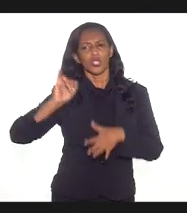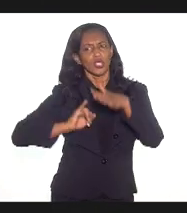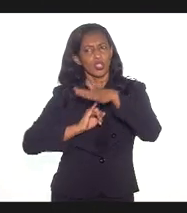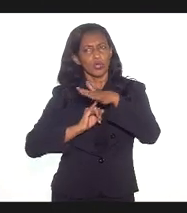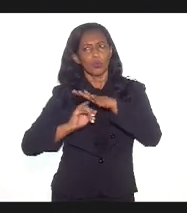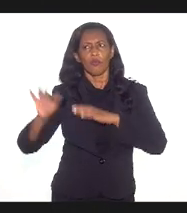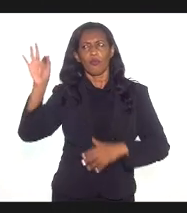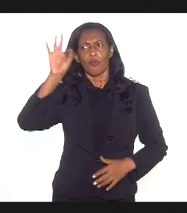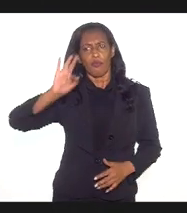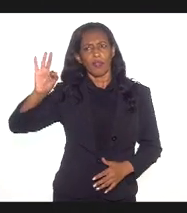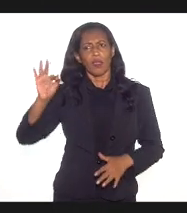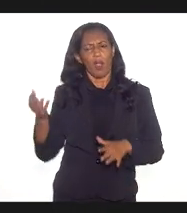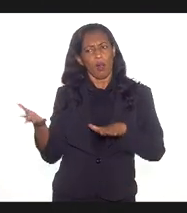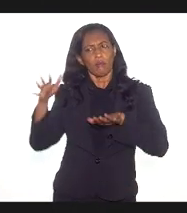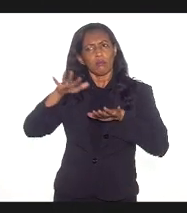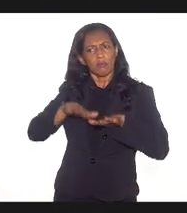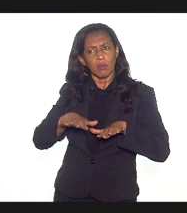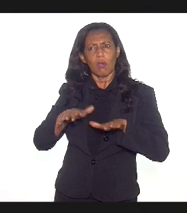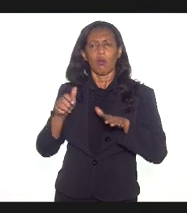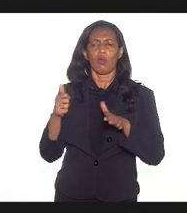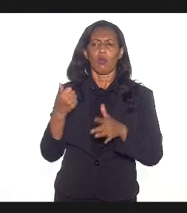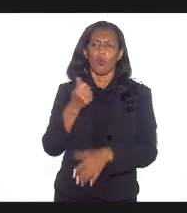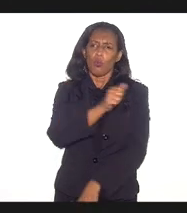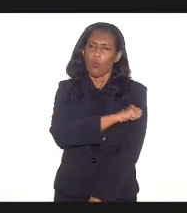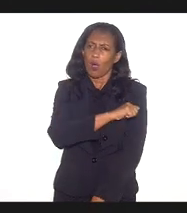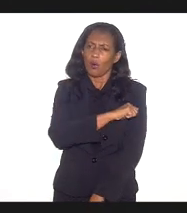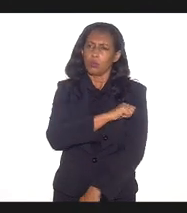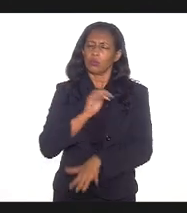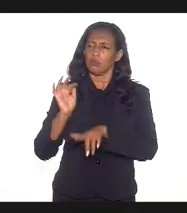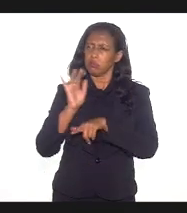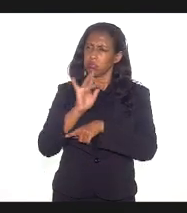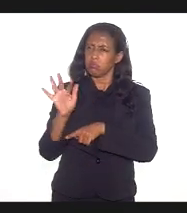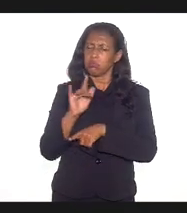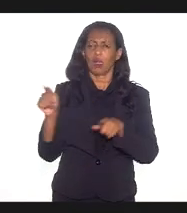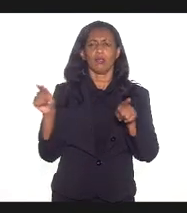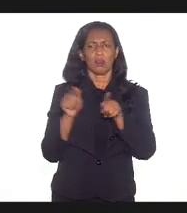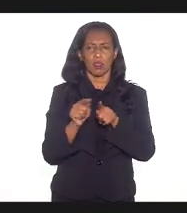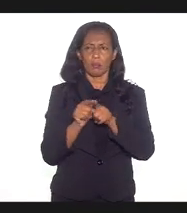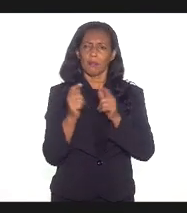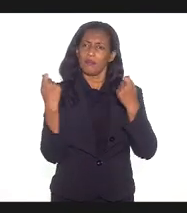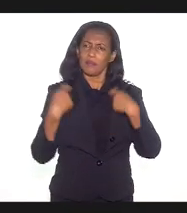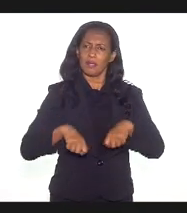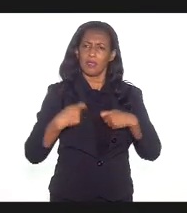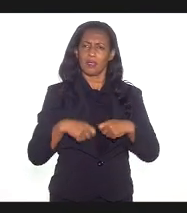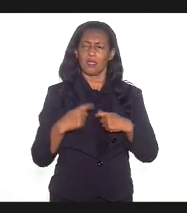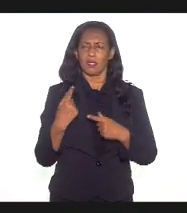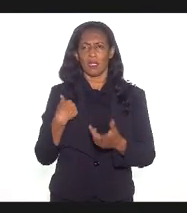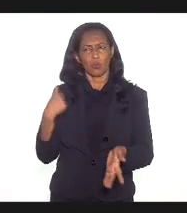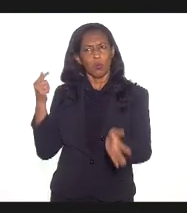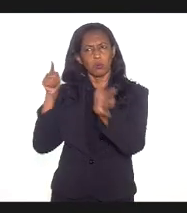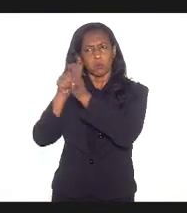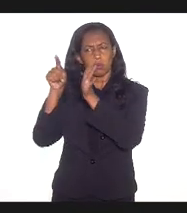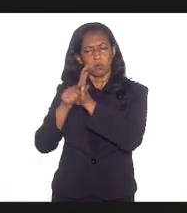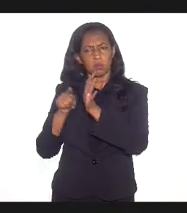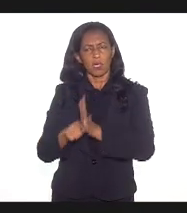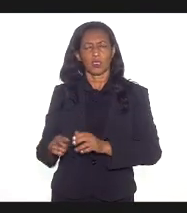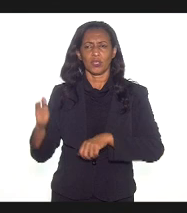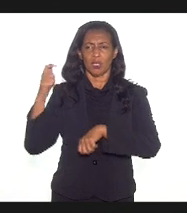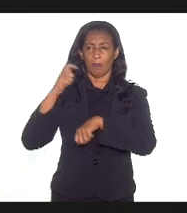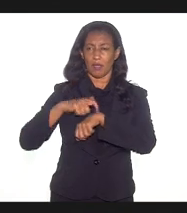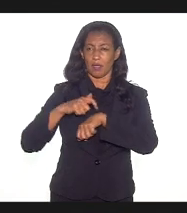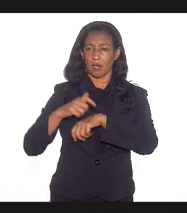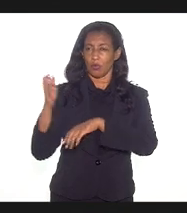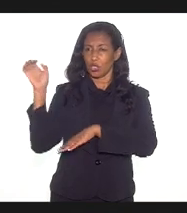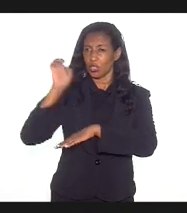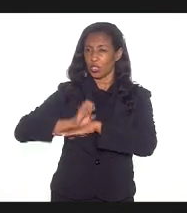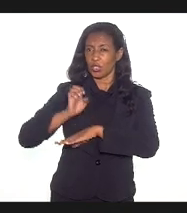esses estudantes nessa política de inclusão digital. Então, a gente indaga isso, né? Porque a gente está passando por um período que o Estado